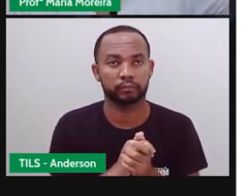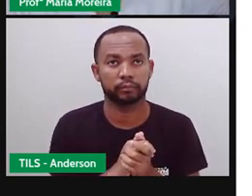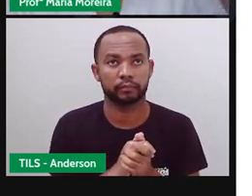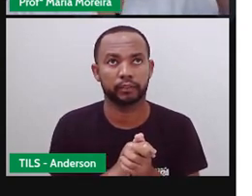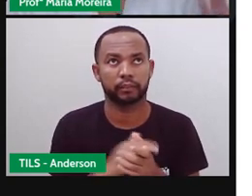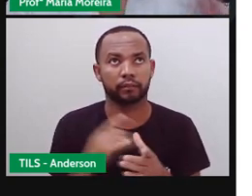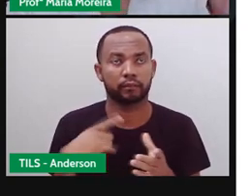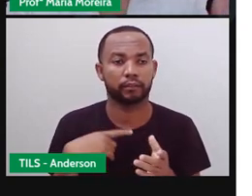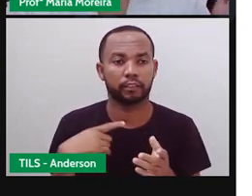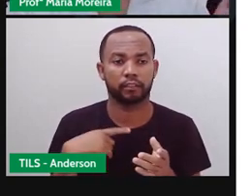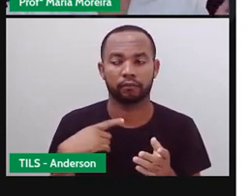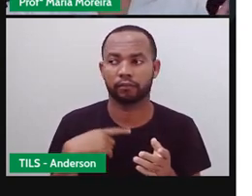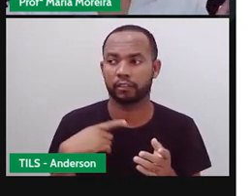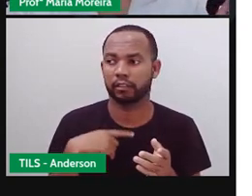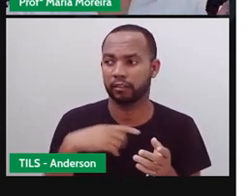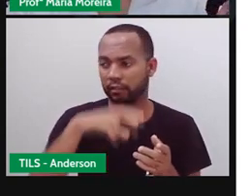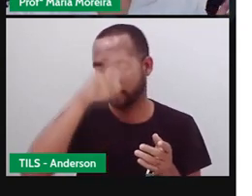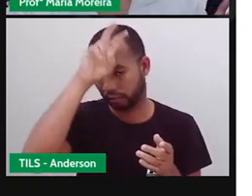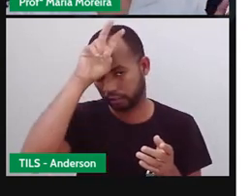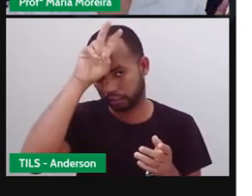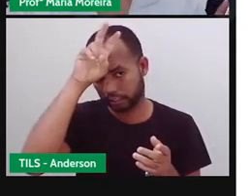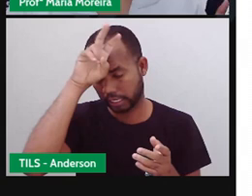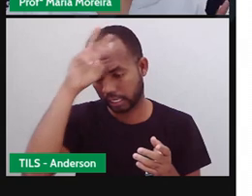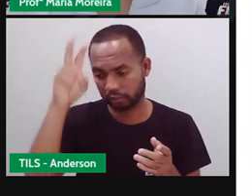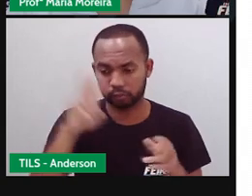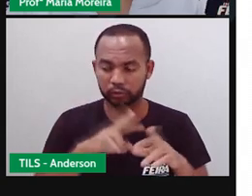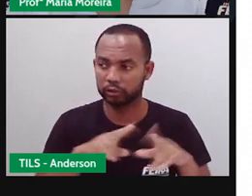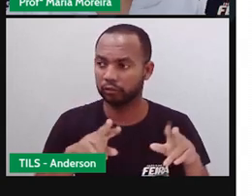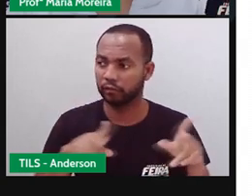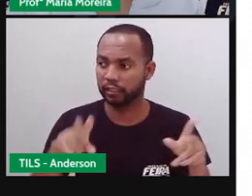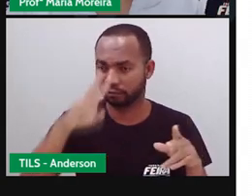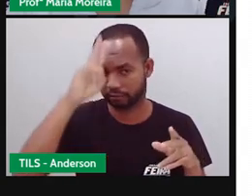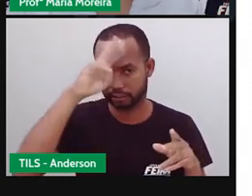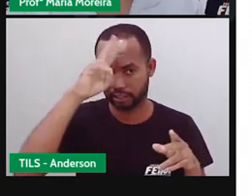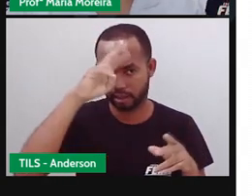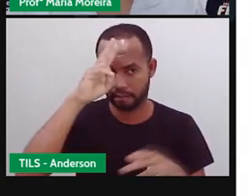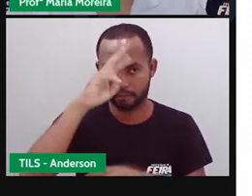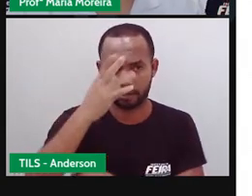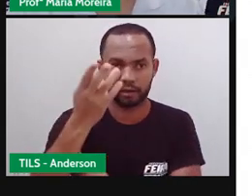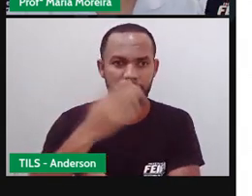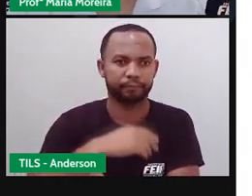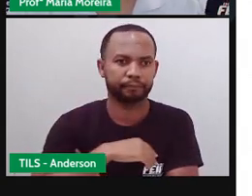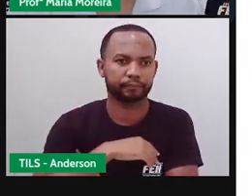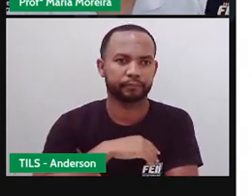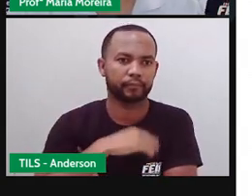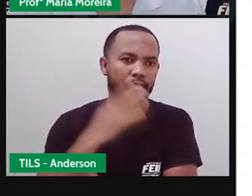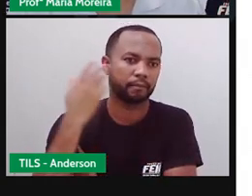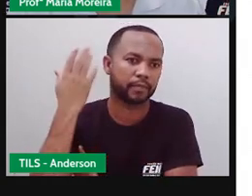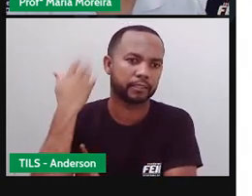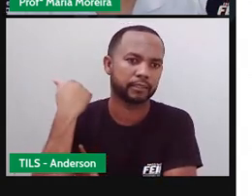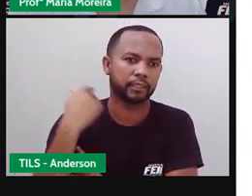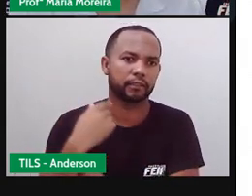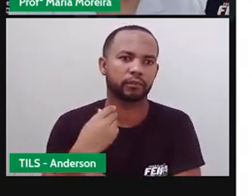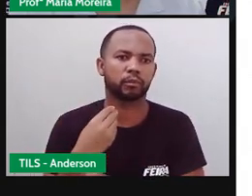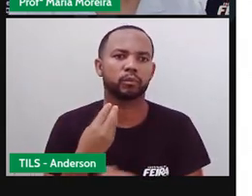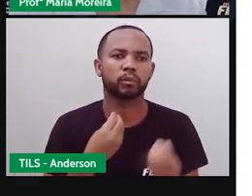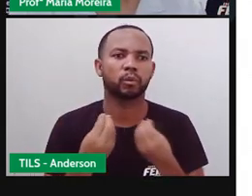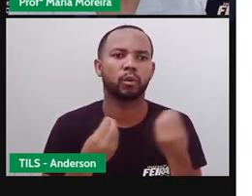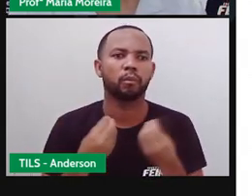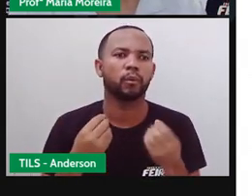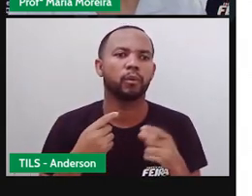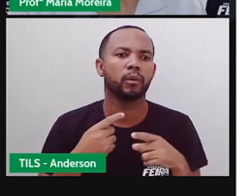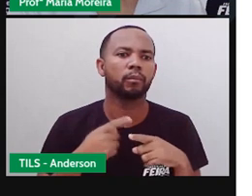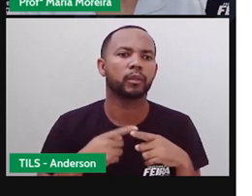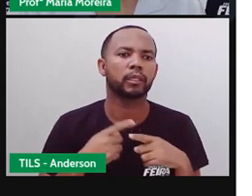o mesmo infestação de gafanhoto aí acho que tá no início da Panini vocês devem lembrar da infestação de gafanhoto aquele infestação de gafanhotos foi causada por